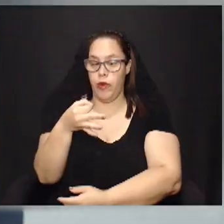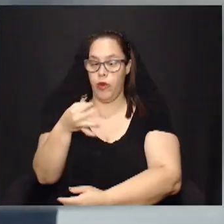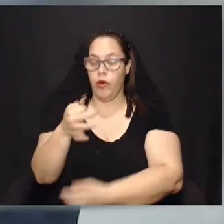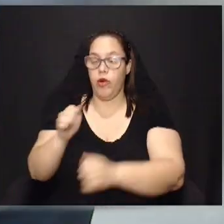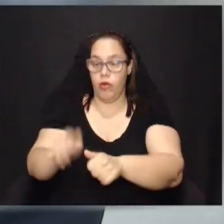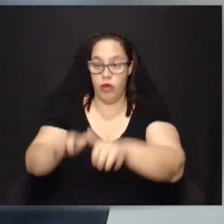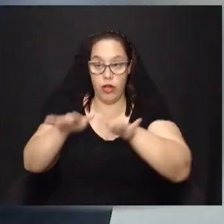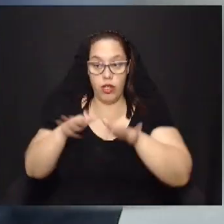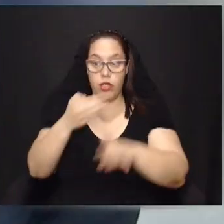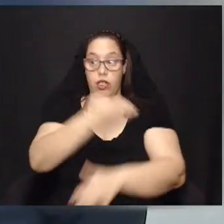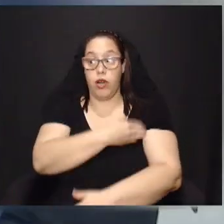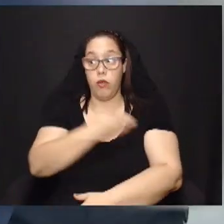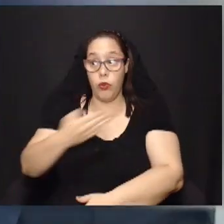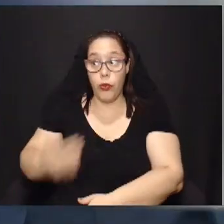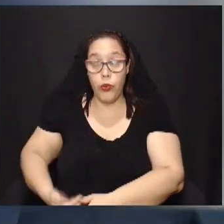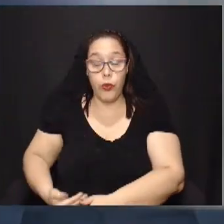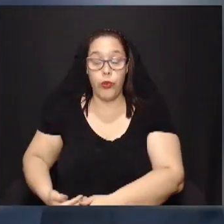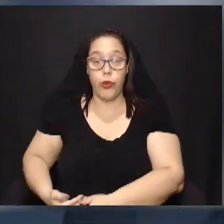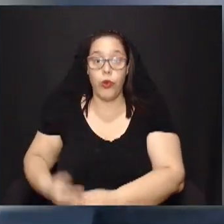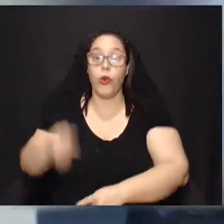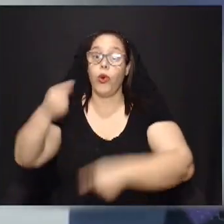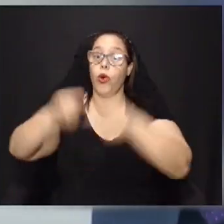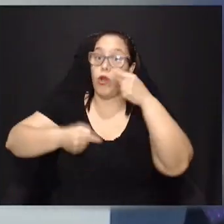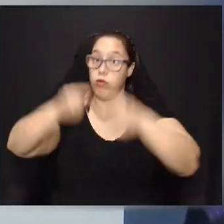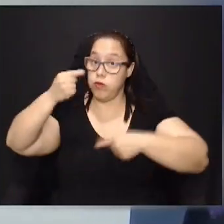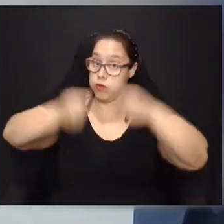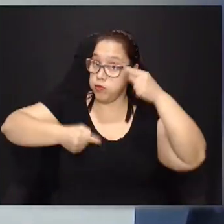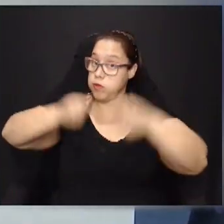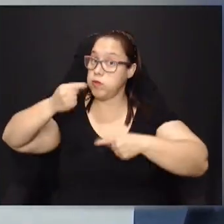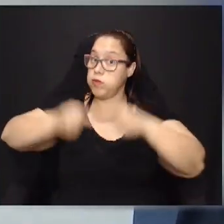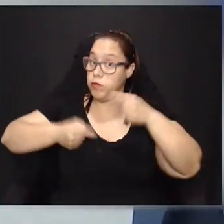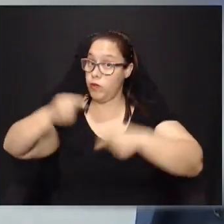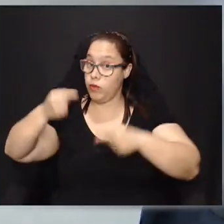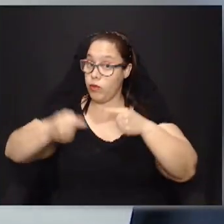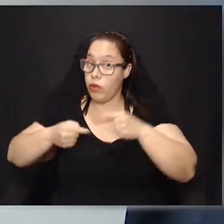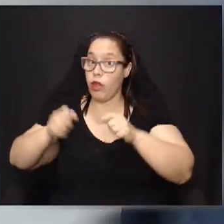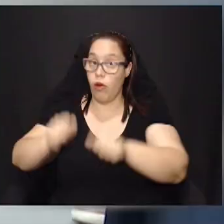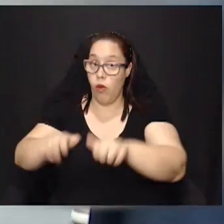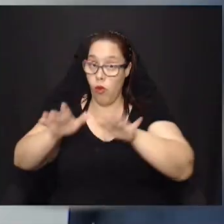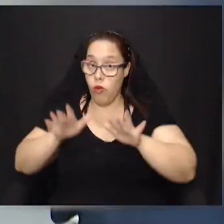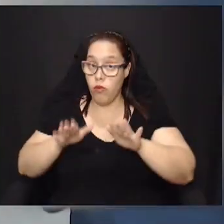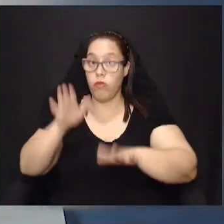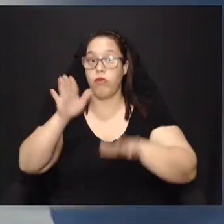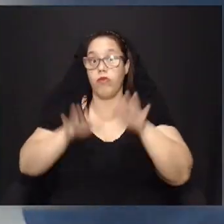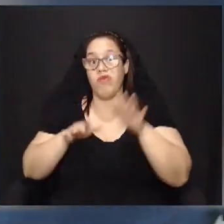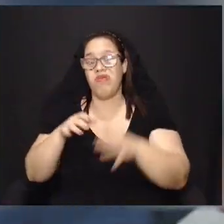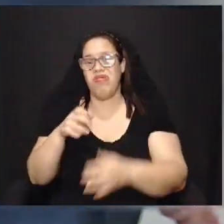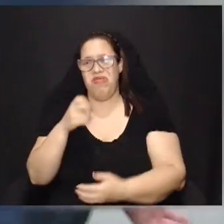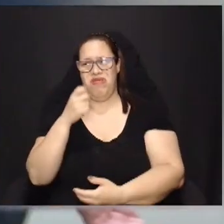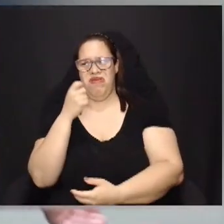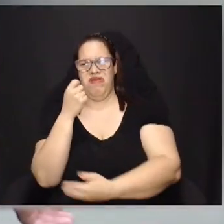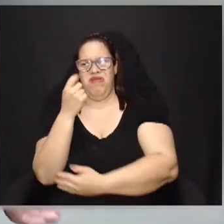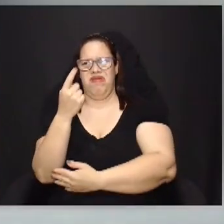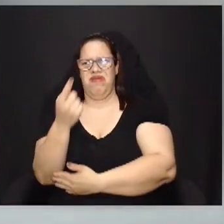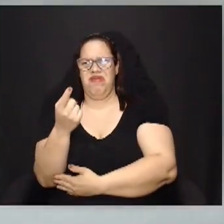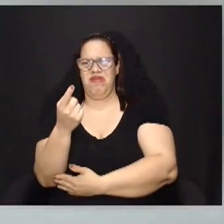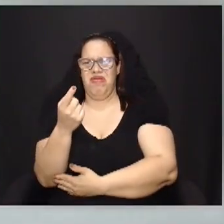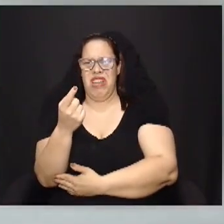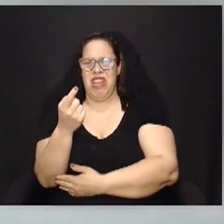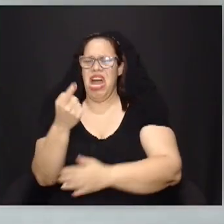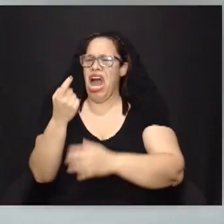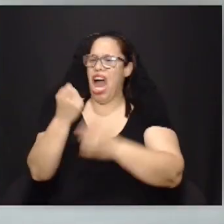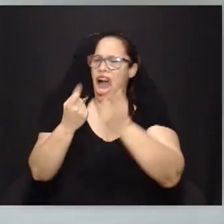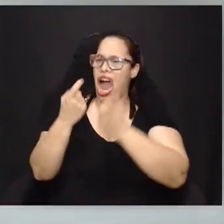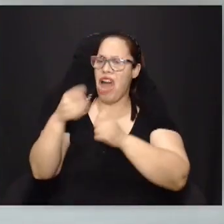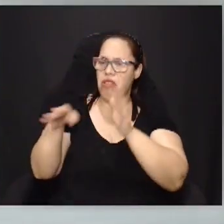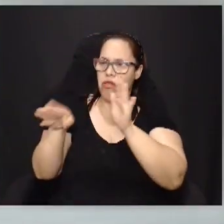pública, isso foi debatido, discutido aqui nesse plenário. Então, às vezes, nos causa estranheza alguns projetos que chegam